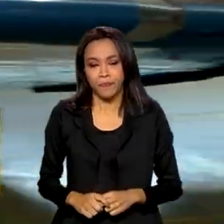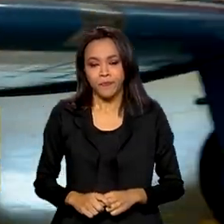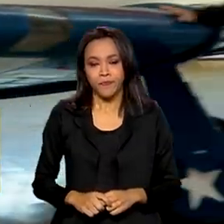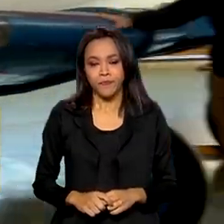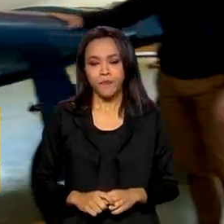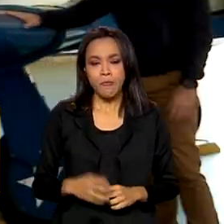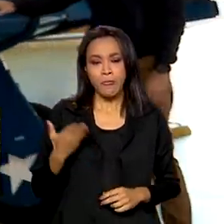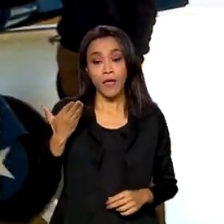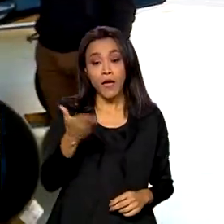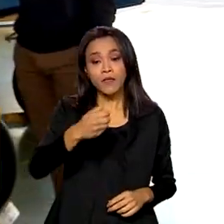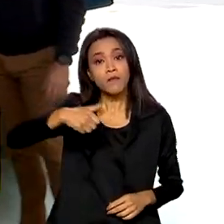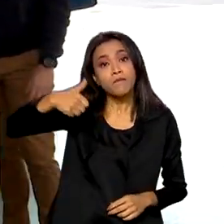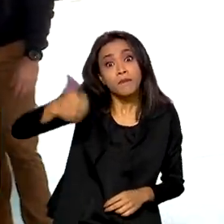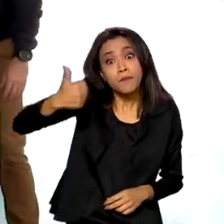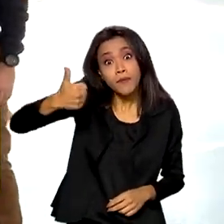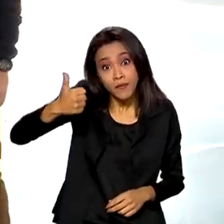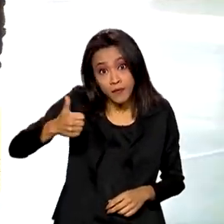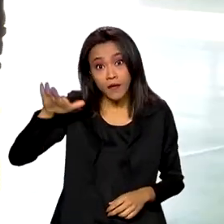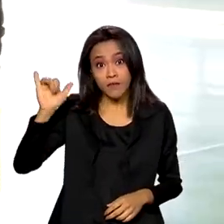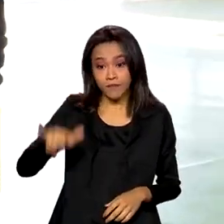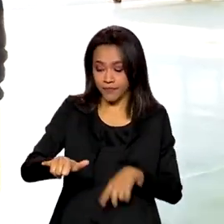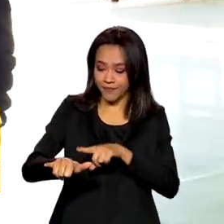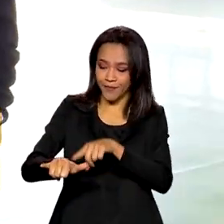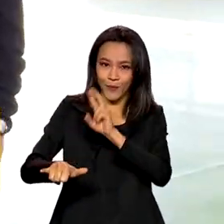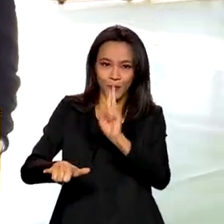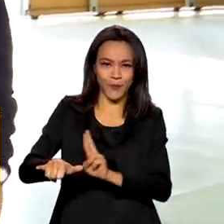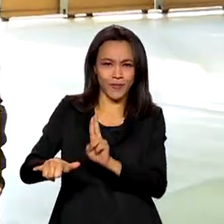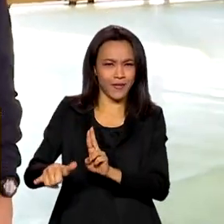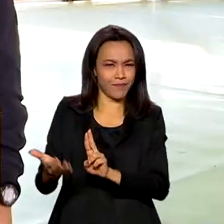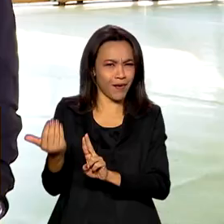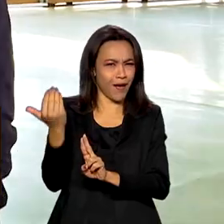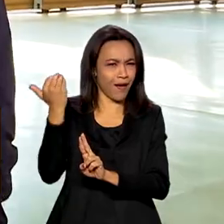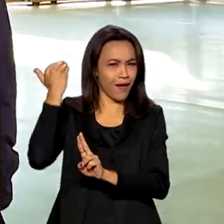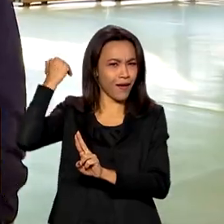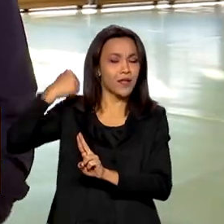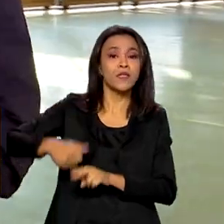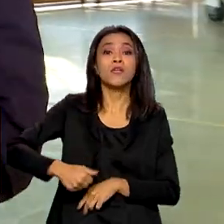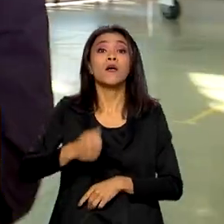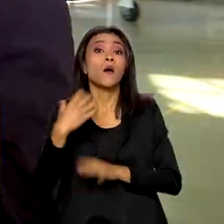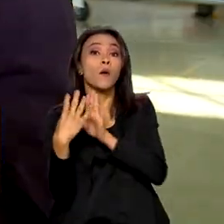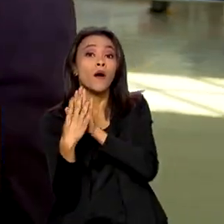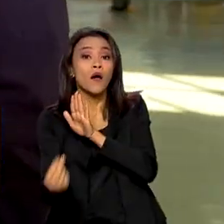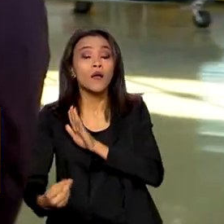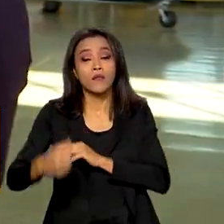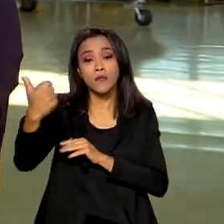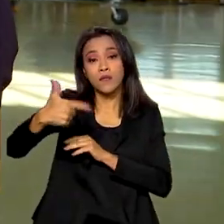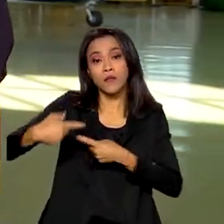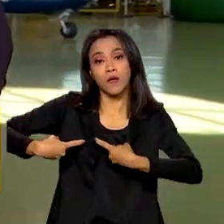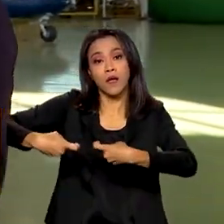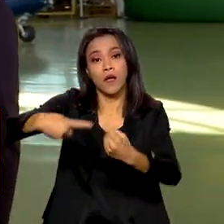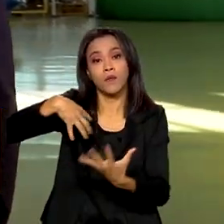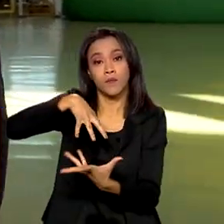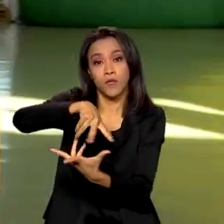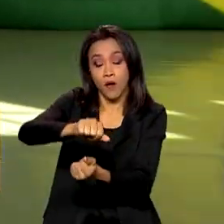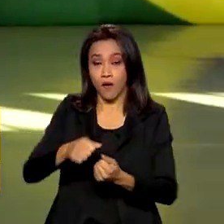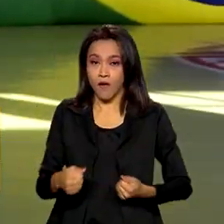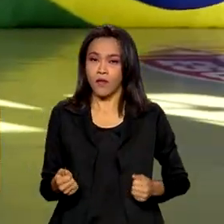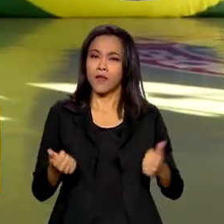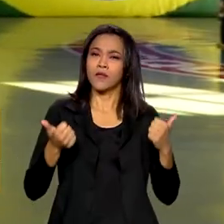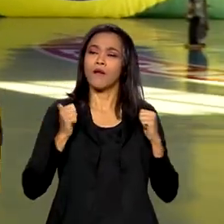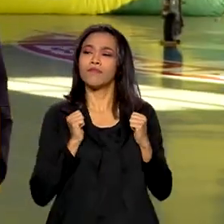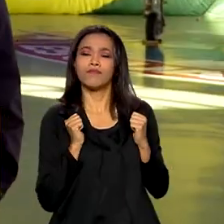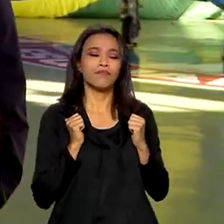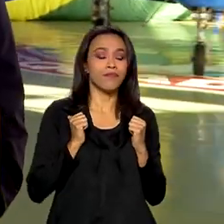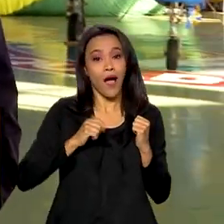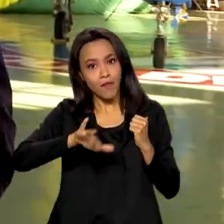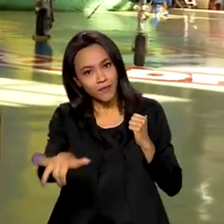Essa é a primeira aeronave usada na Esquadrilha da Fumaça, modelo da Segunda Guerra Mundial. Nas horas vagas, os pilotos faziam acrobacias